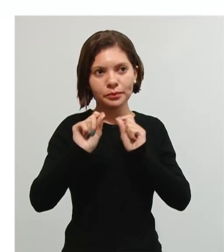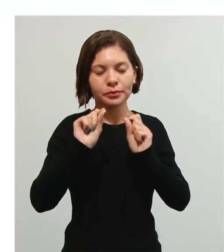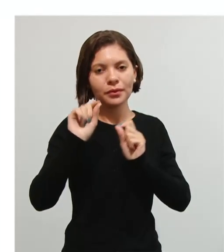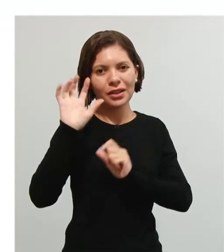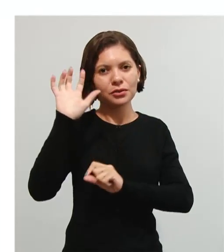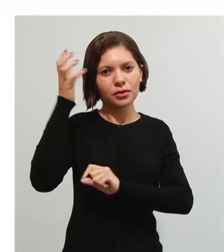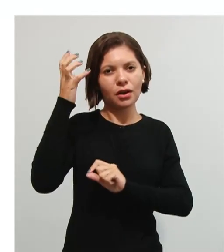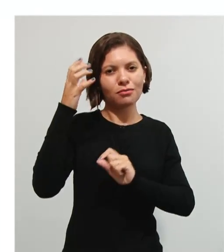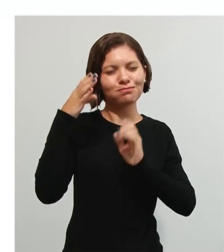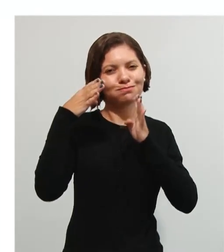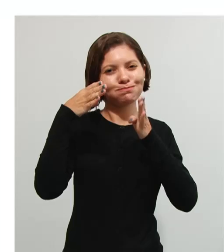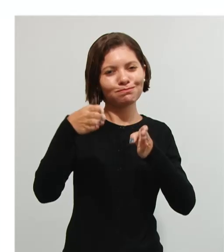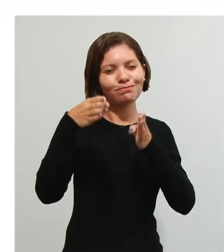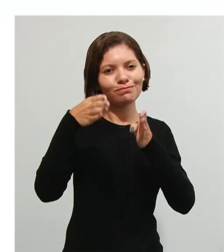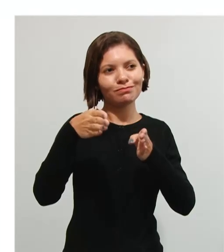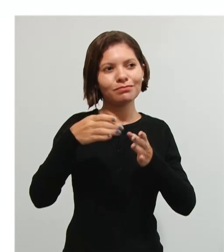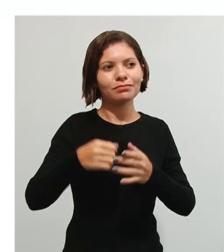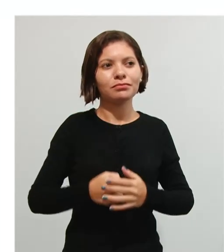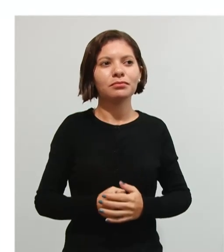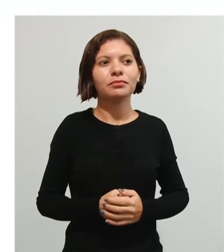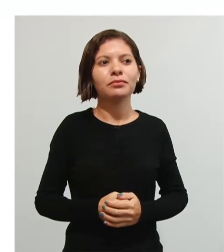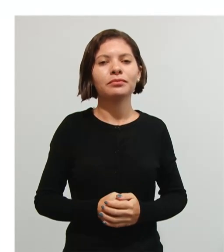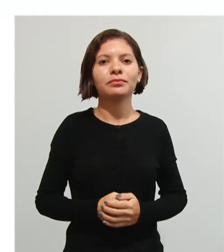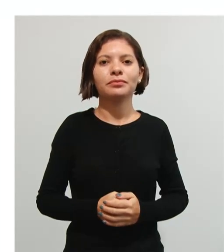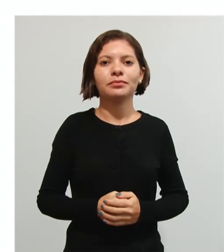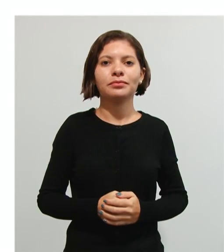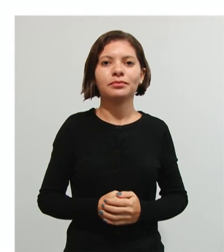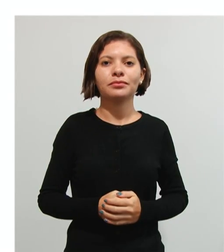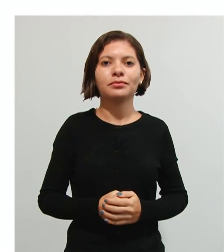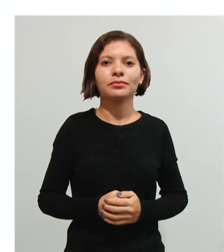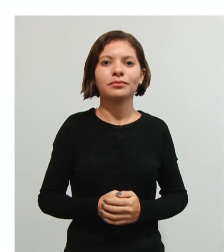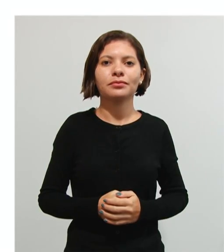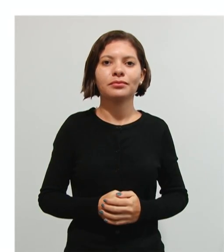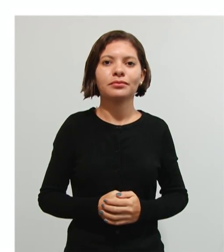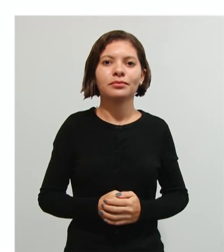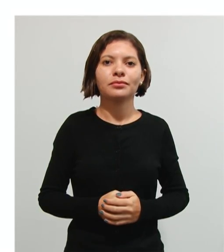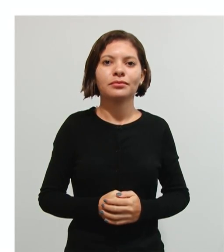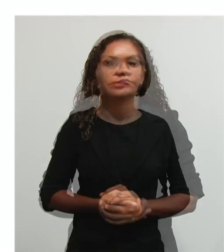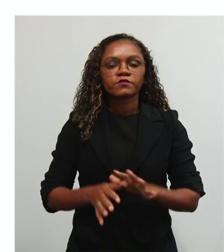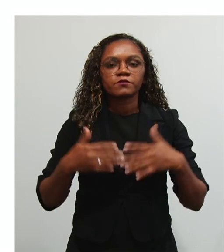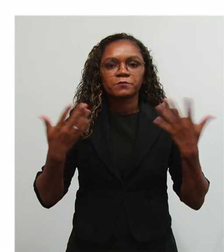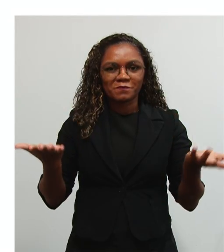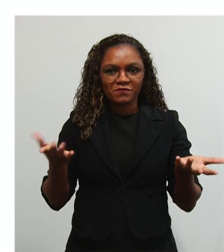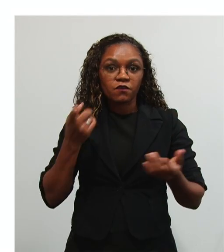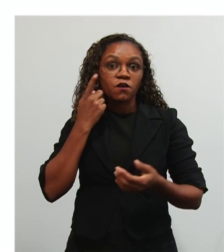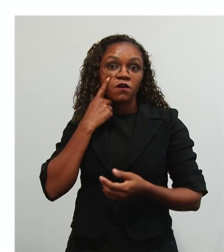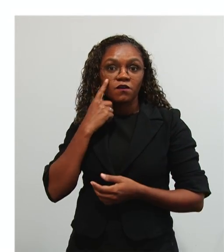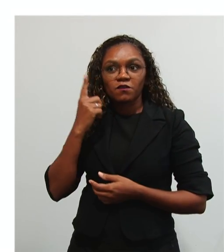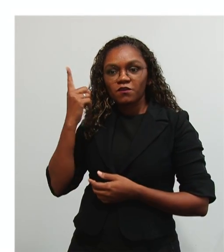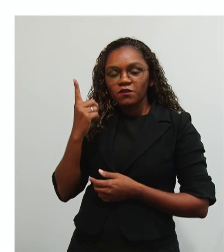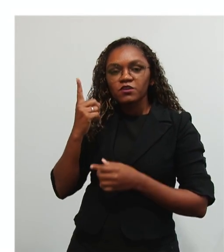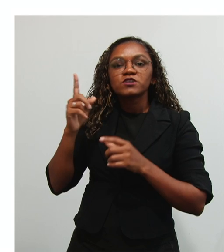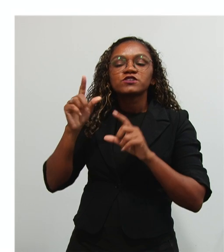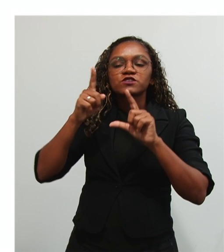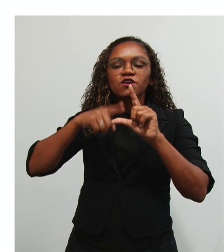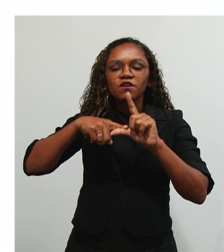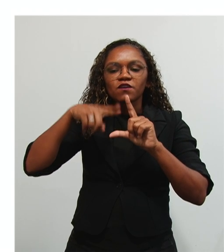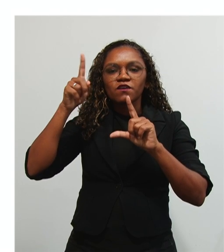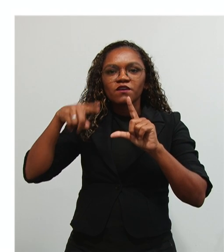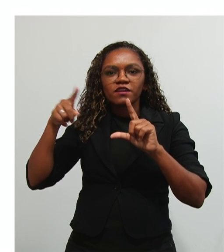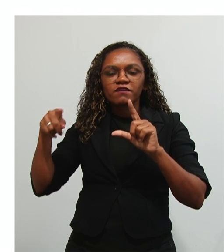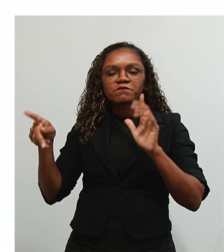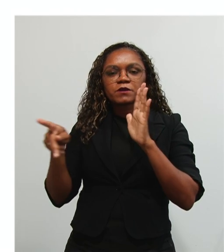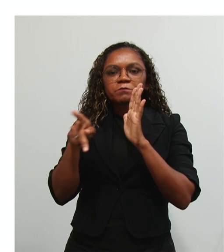situações específicas para que a gente consiga realizar a pesquisa. Aqui a gente tem uma representação gráfica